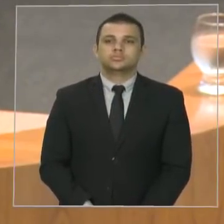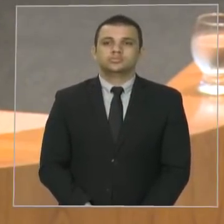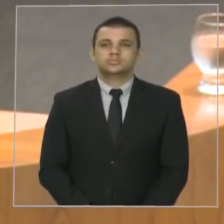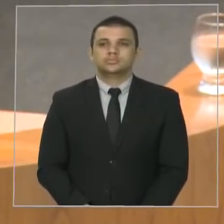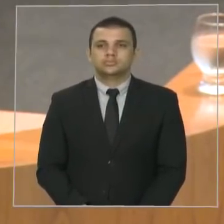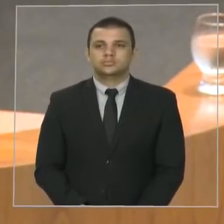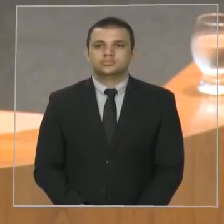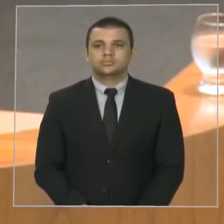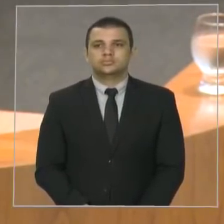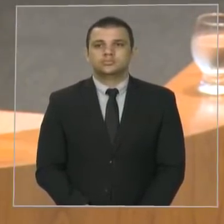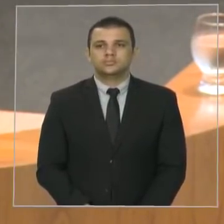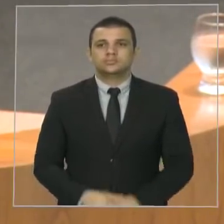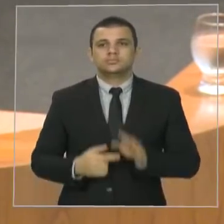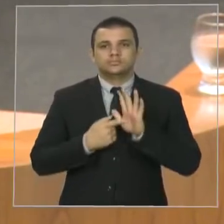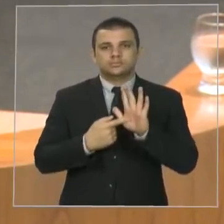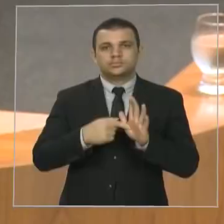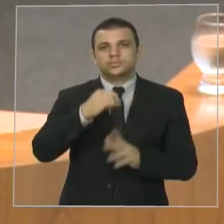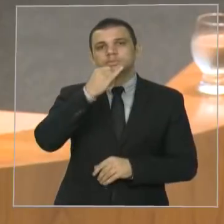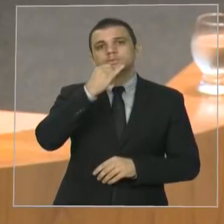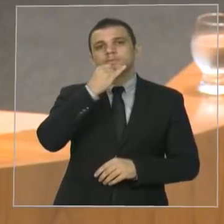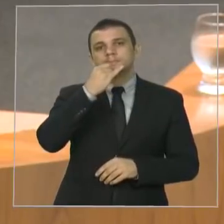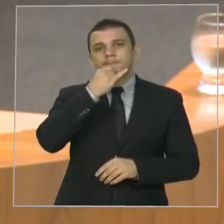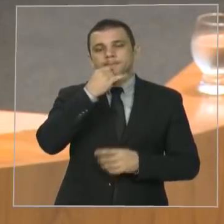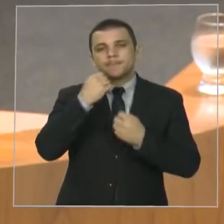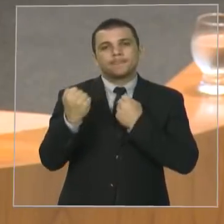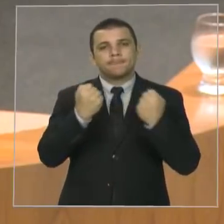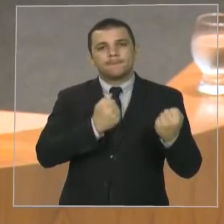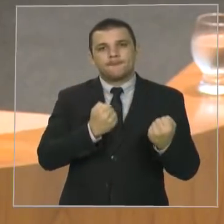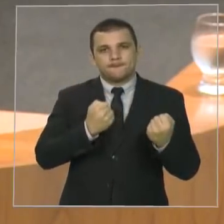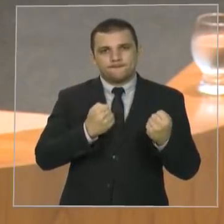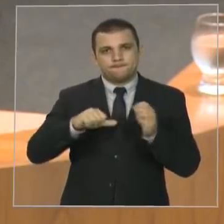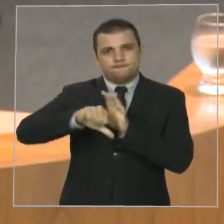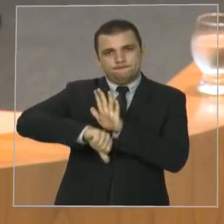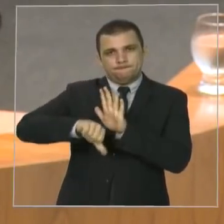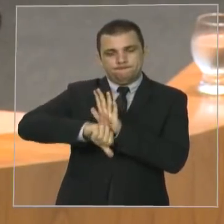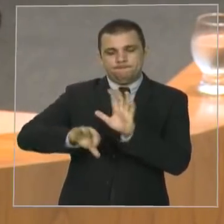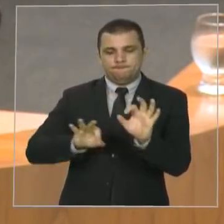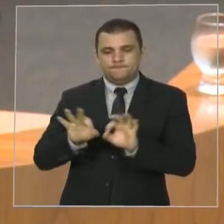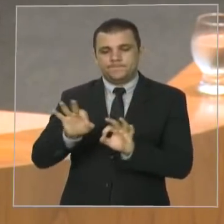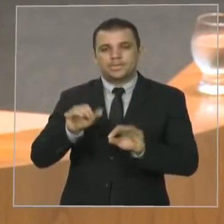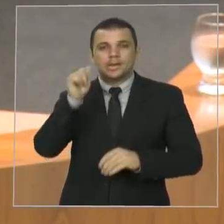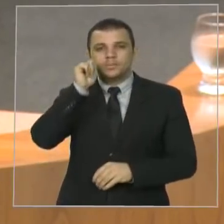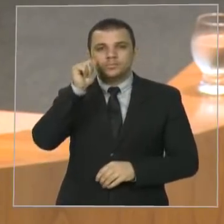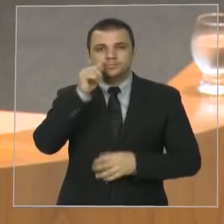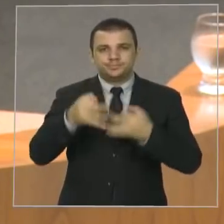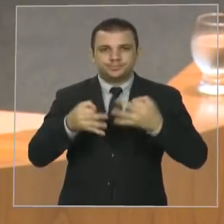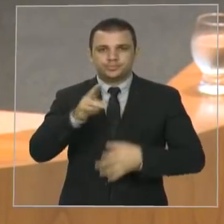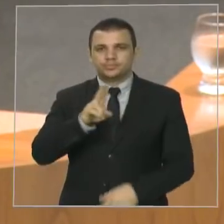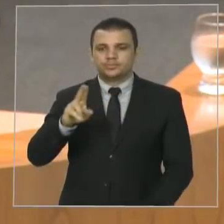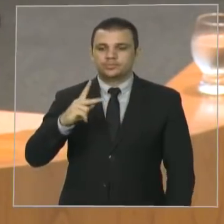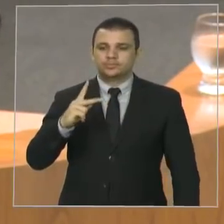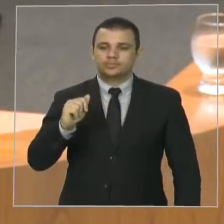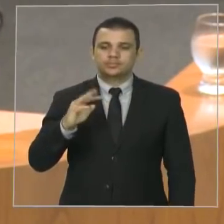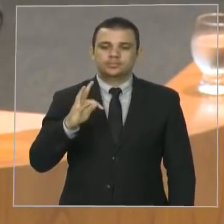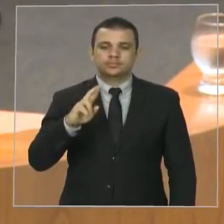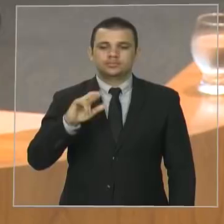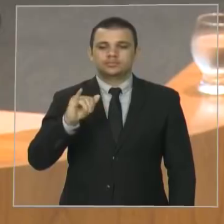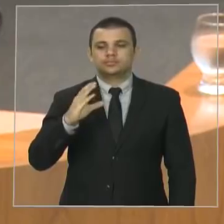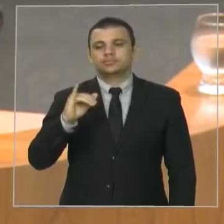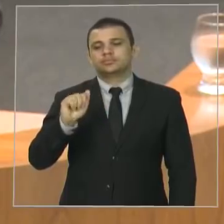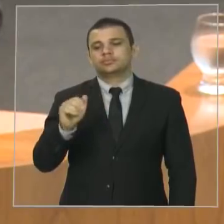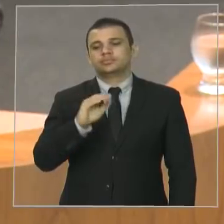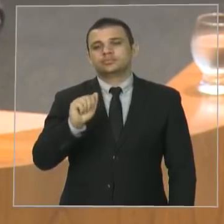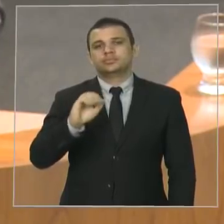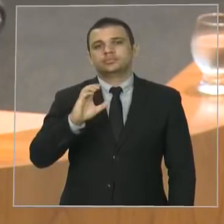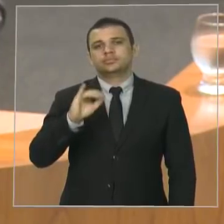juíza Denise Brossard. E aqui tem o nome das pessoas que foram presas. Mas como o tempo está terminando, só